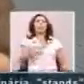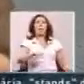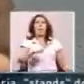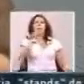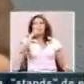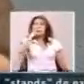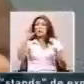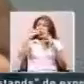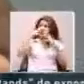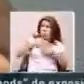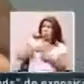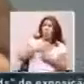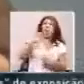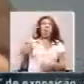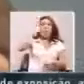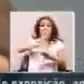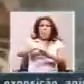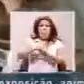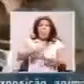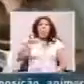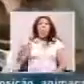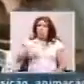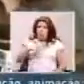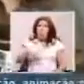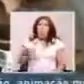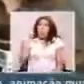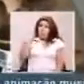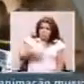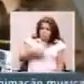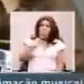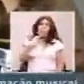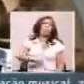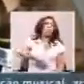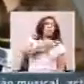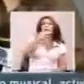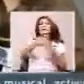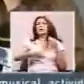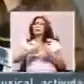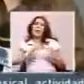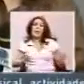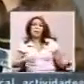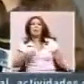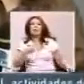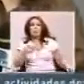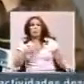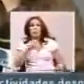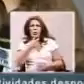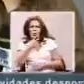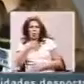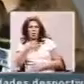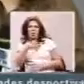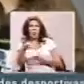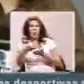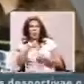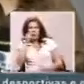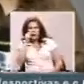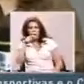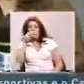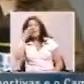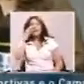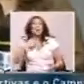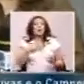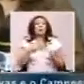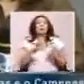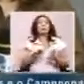maior, deve contestar na justiça. Com Sara Andreia, que fiquei um bocado assustada com essa defesa última do teu convidado. Espero